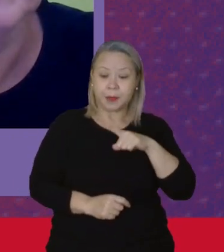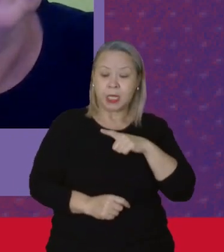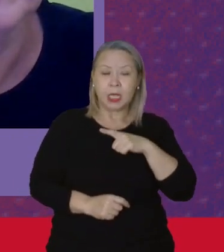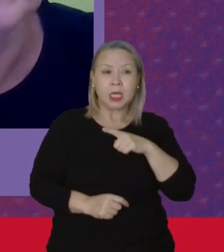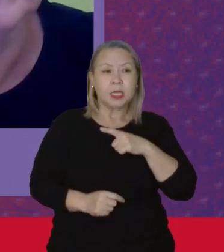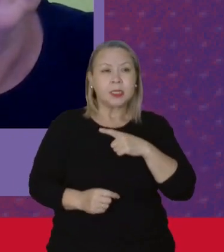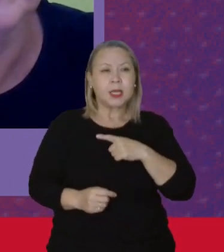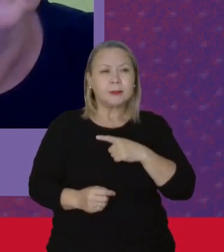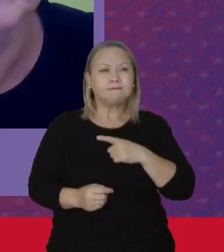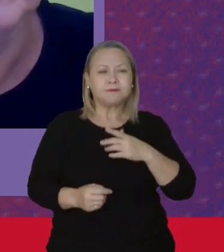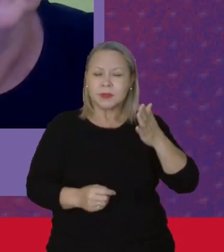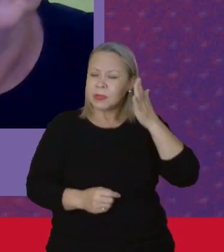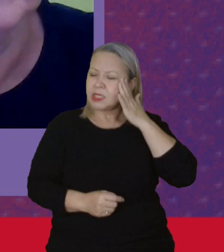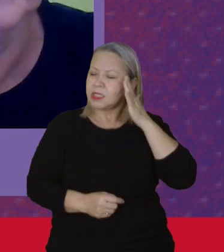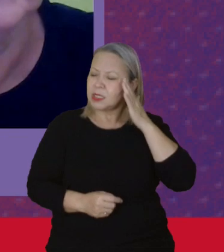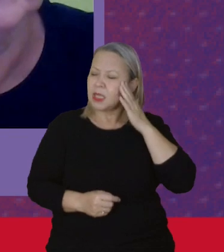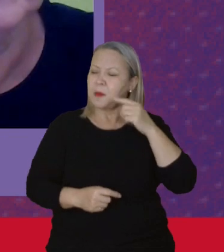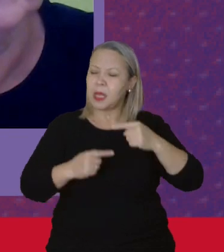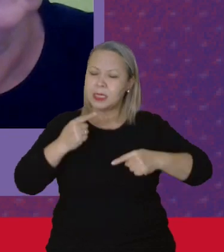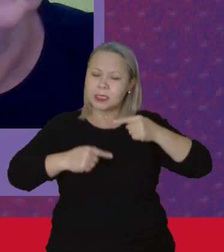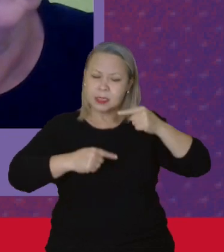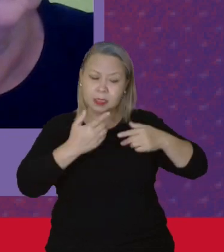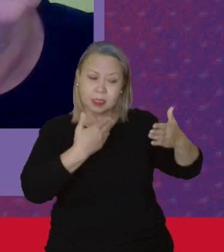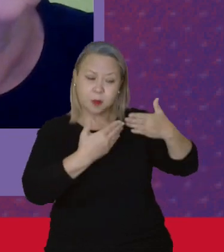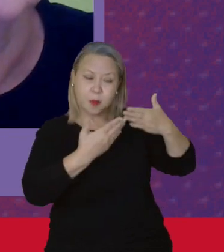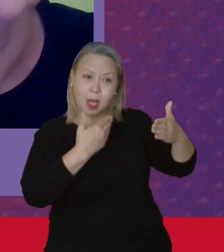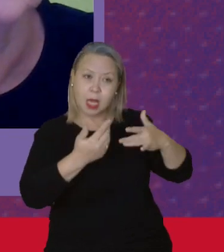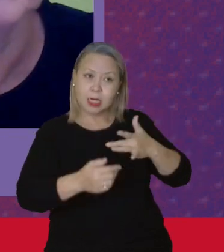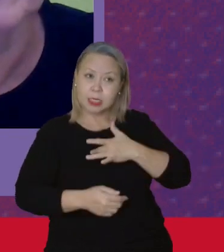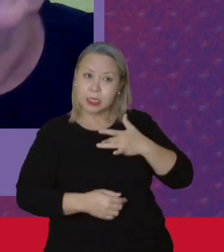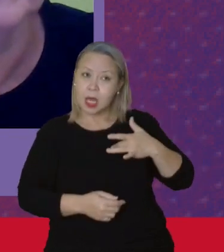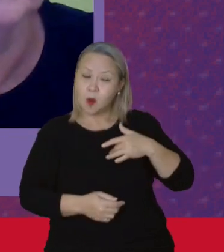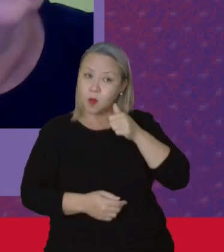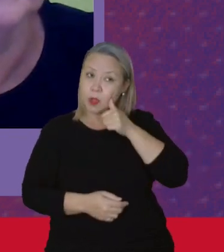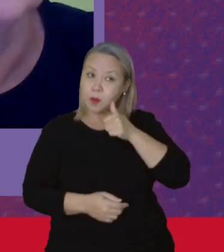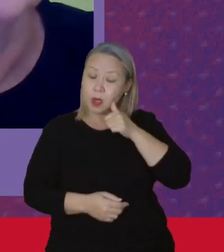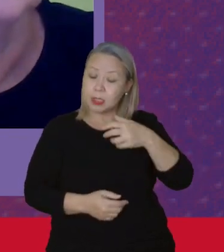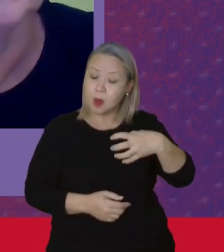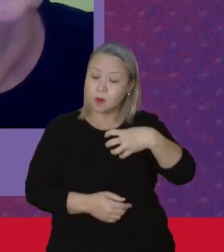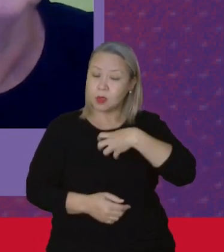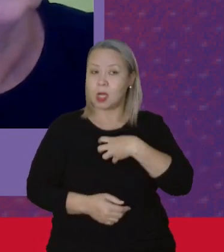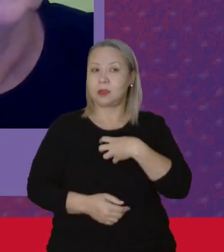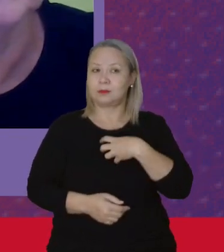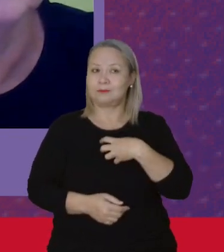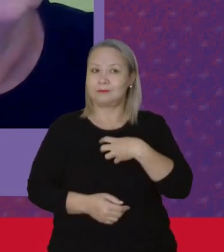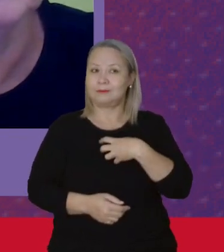apropriada desse debate da saúde da mulher, porque isso é uma forma da gente, né,